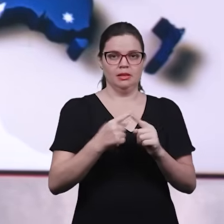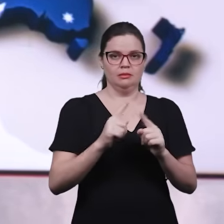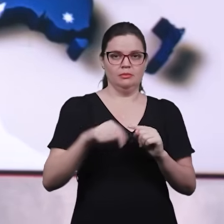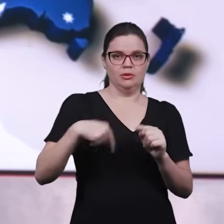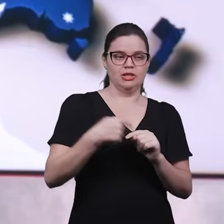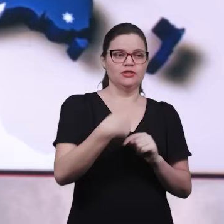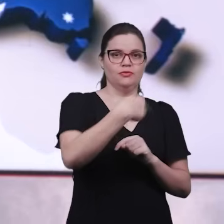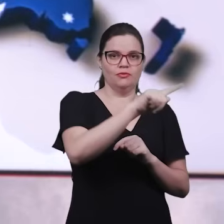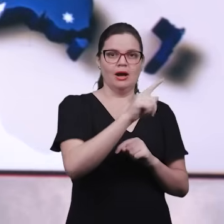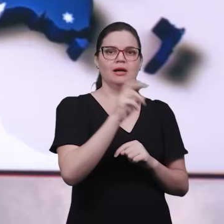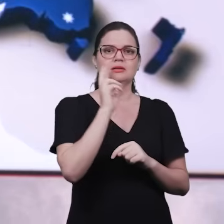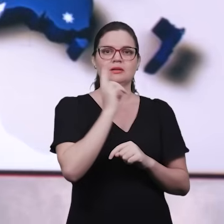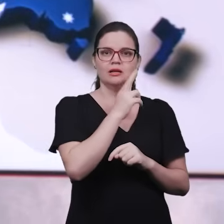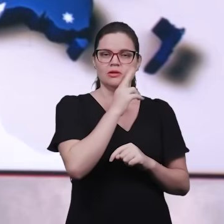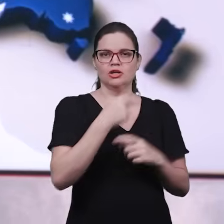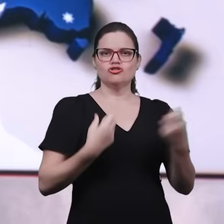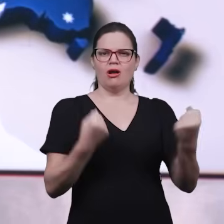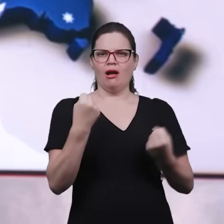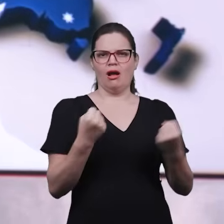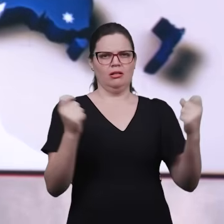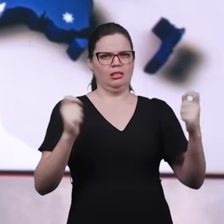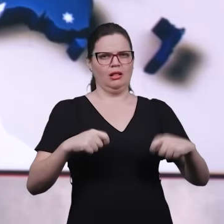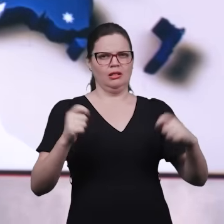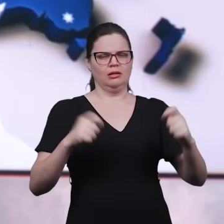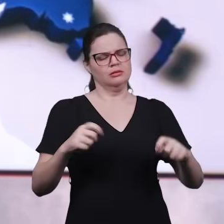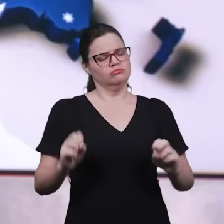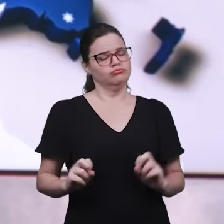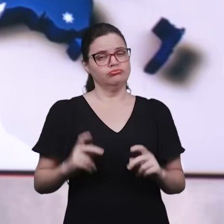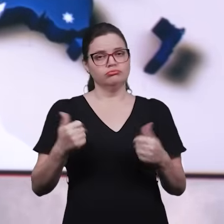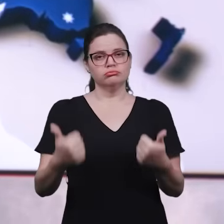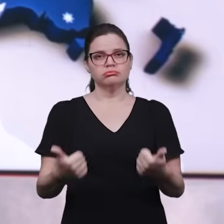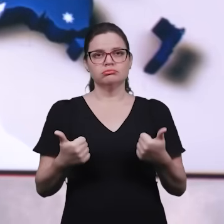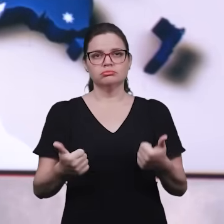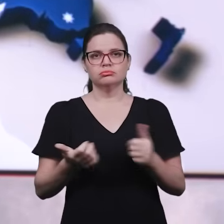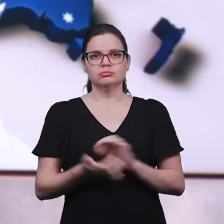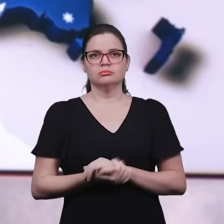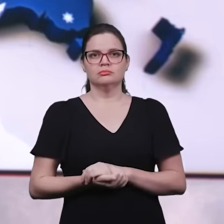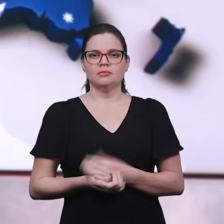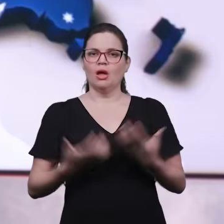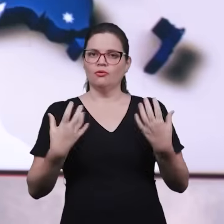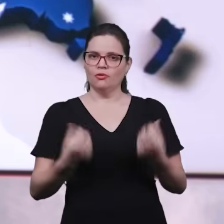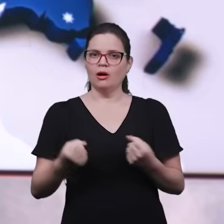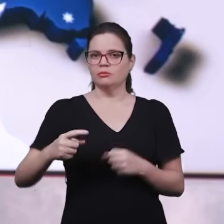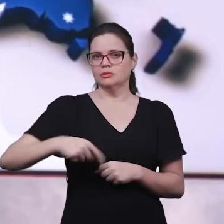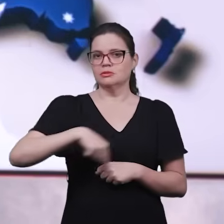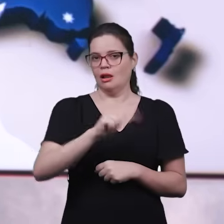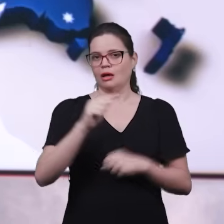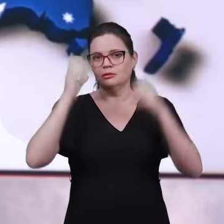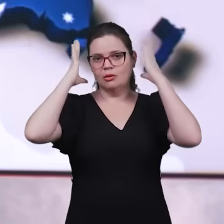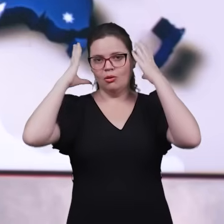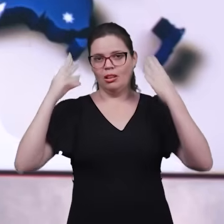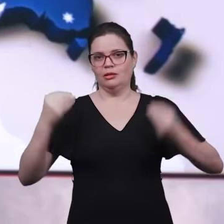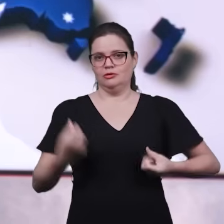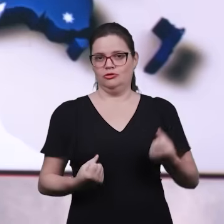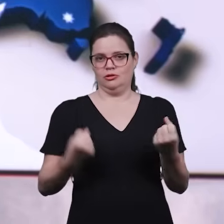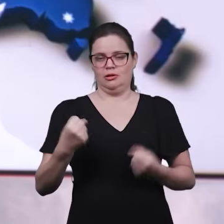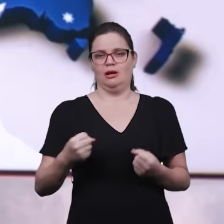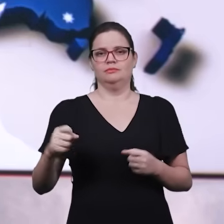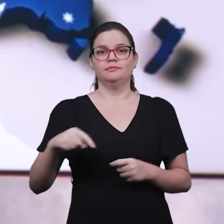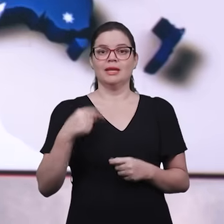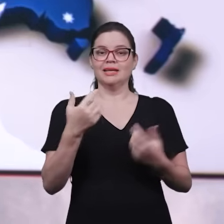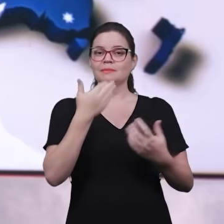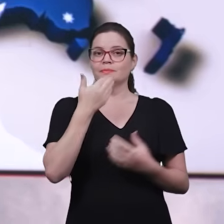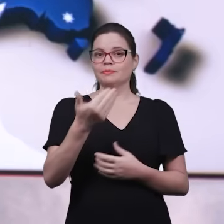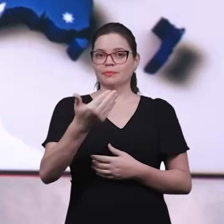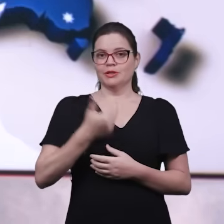para Paris. Nós estávamos de carro. Passamos então pela Holanda e ele queria